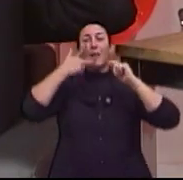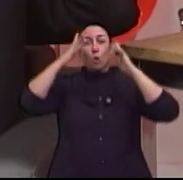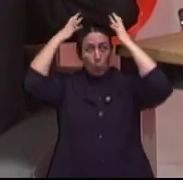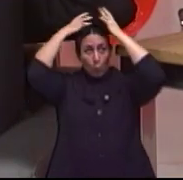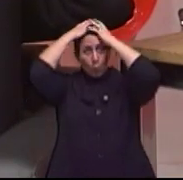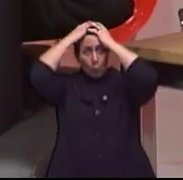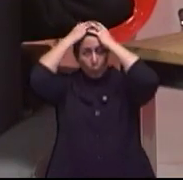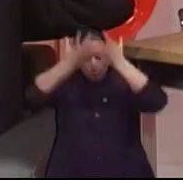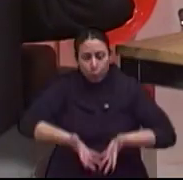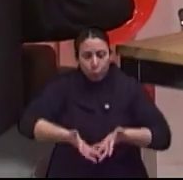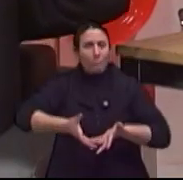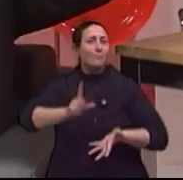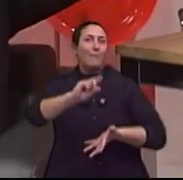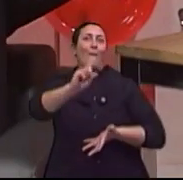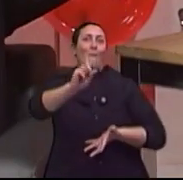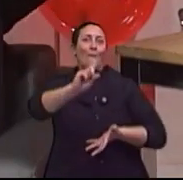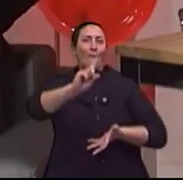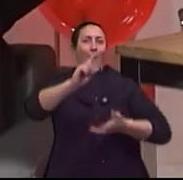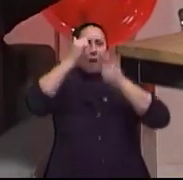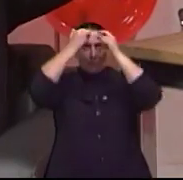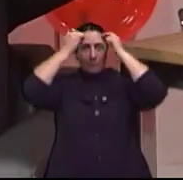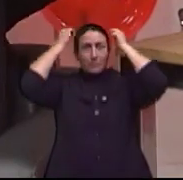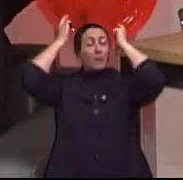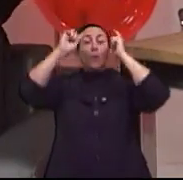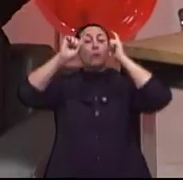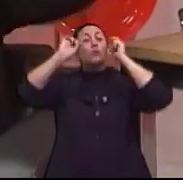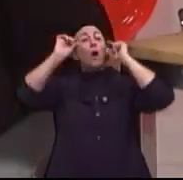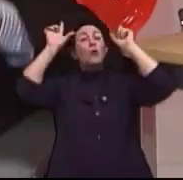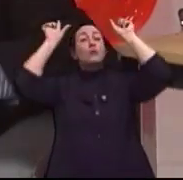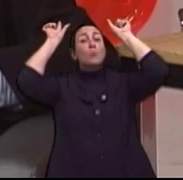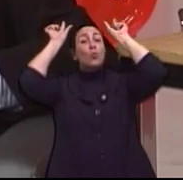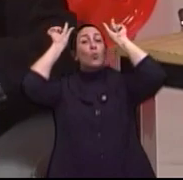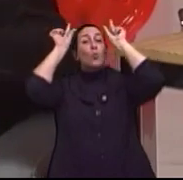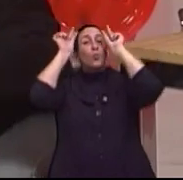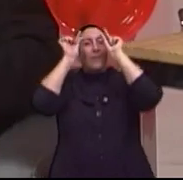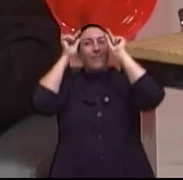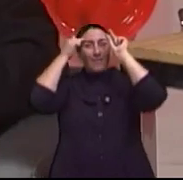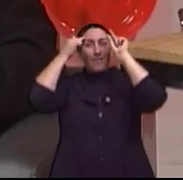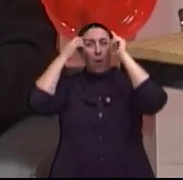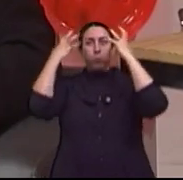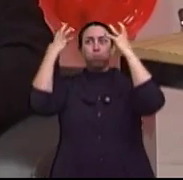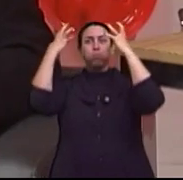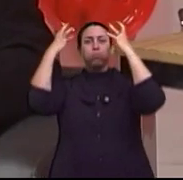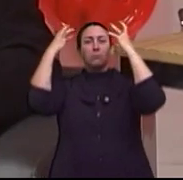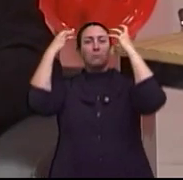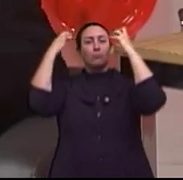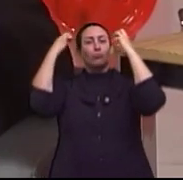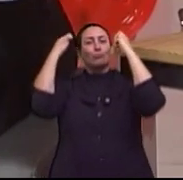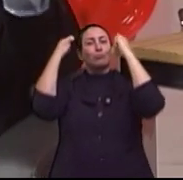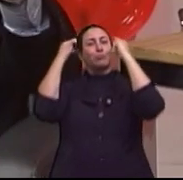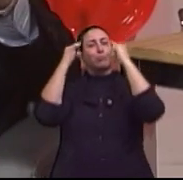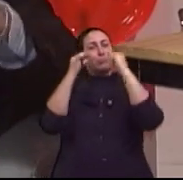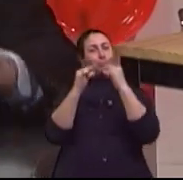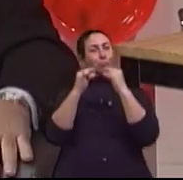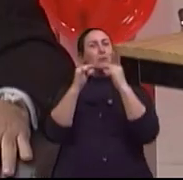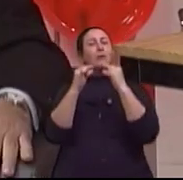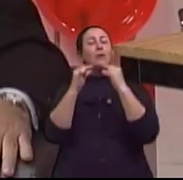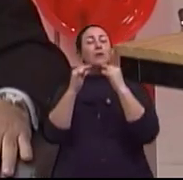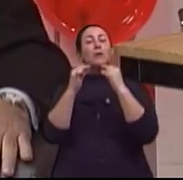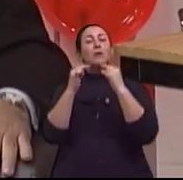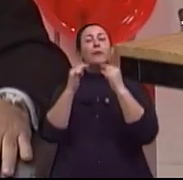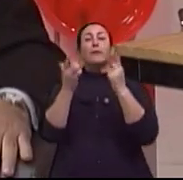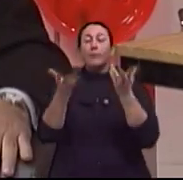essa borda frontal vai diminuindo os fios nessa região isso gera uma ansiedade muito grande